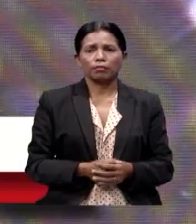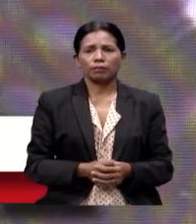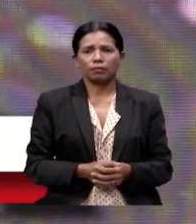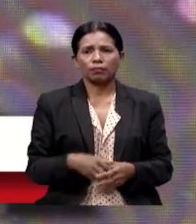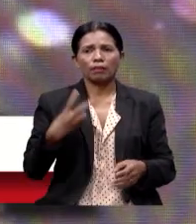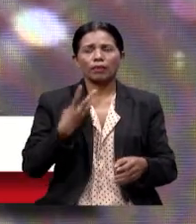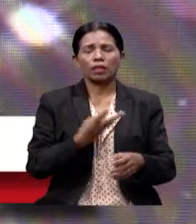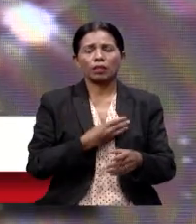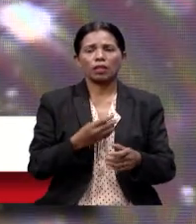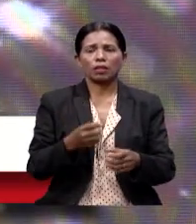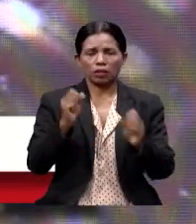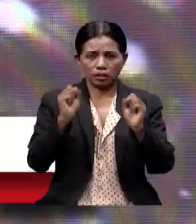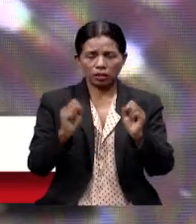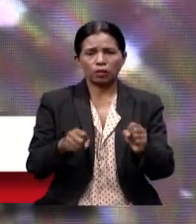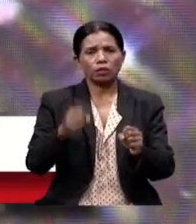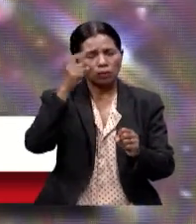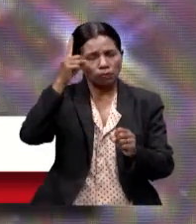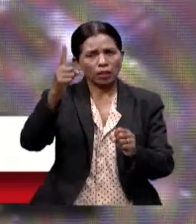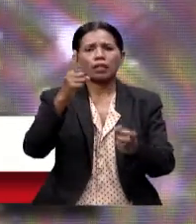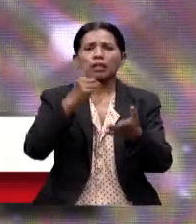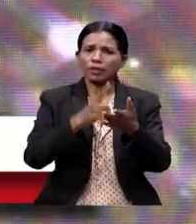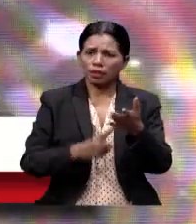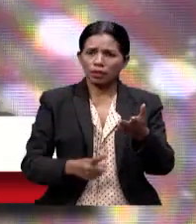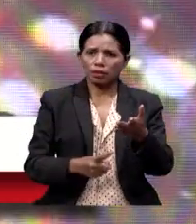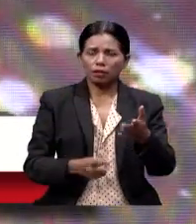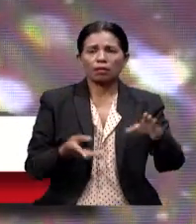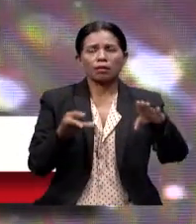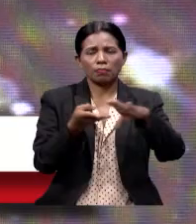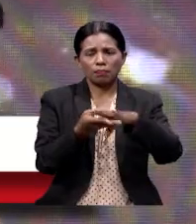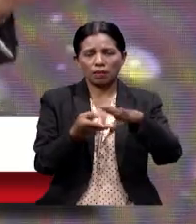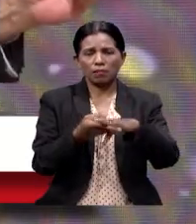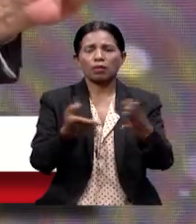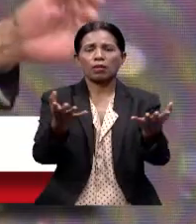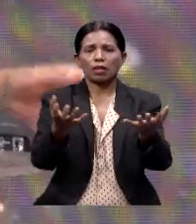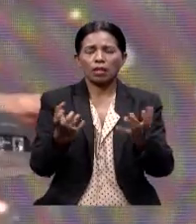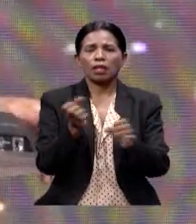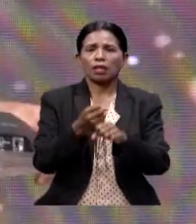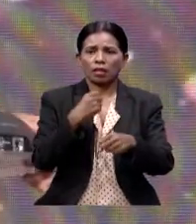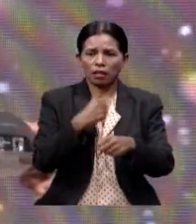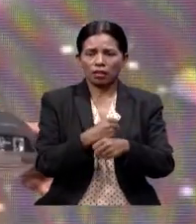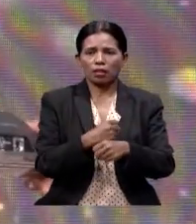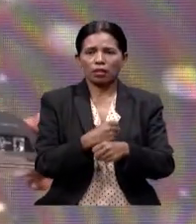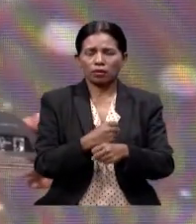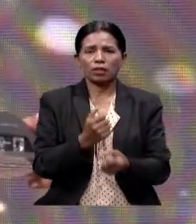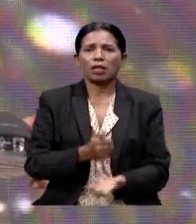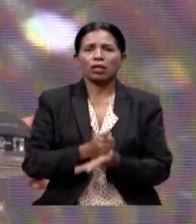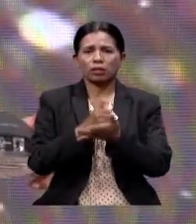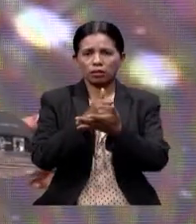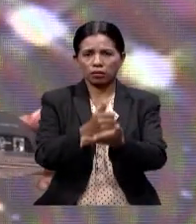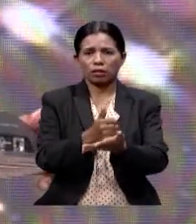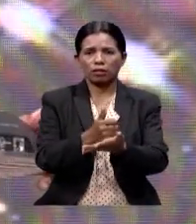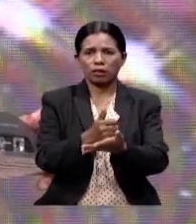itu cumprindo na saída maka Banco Hakar Khalo, por lhe ajuda,